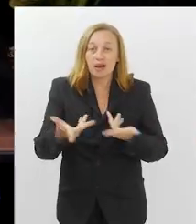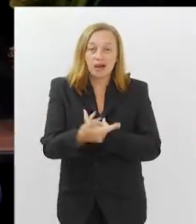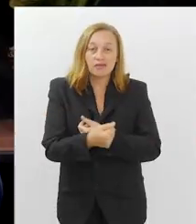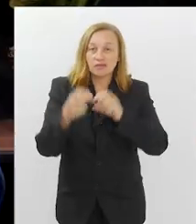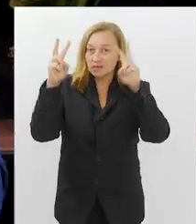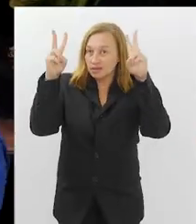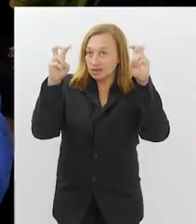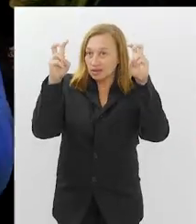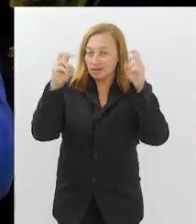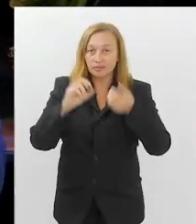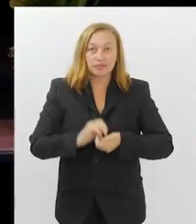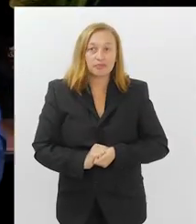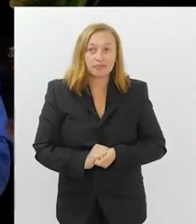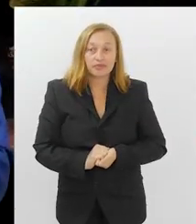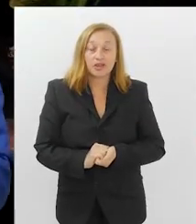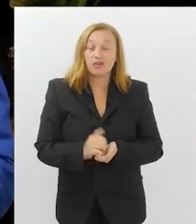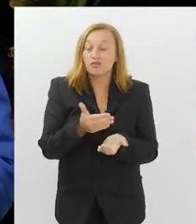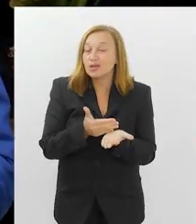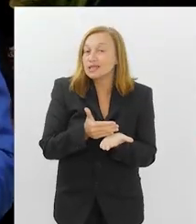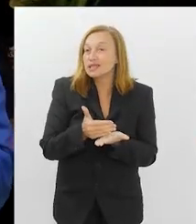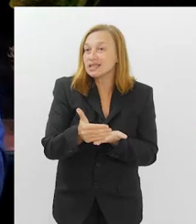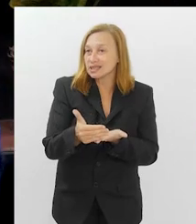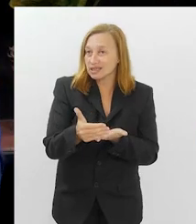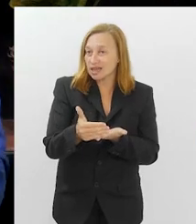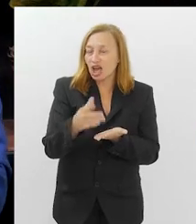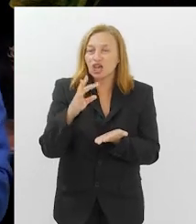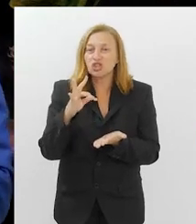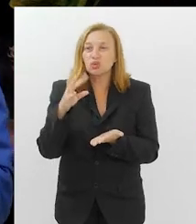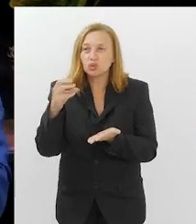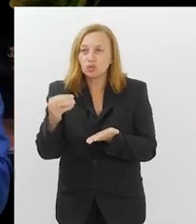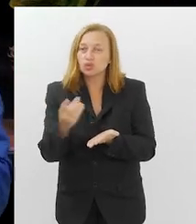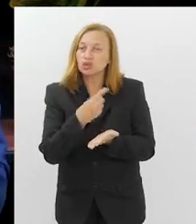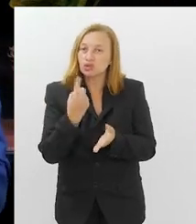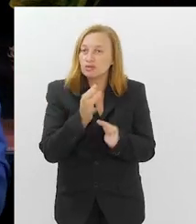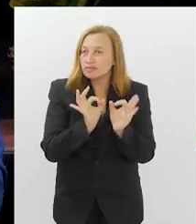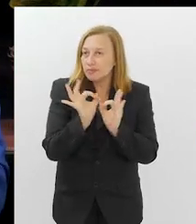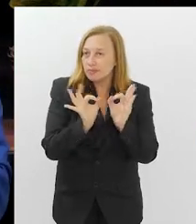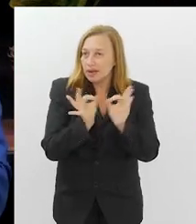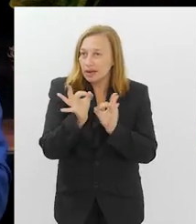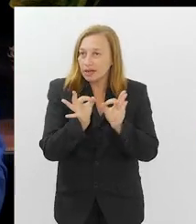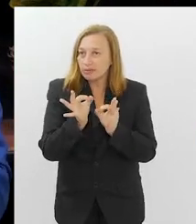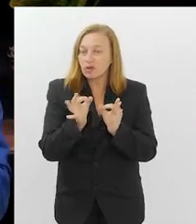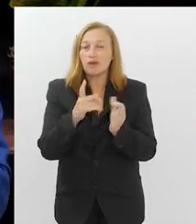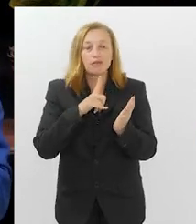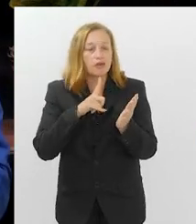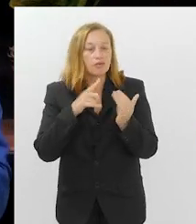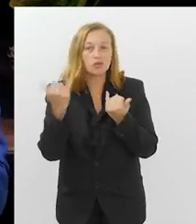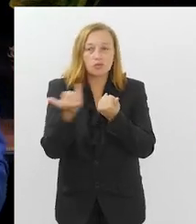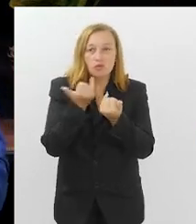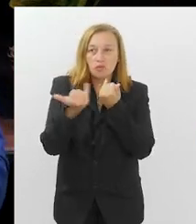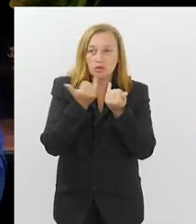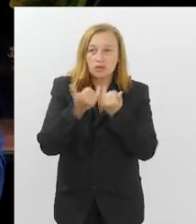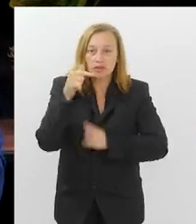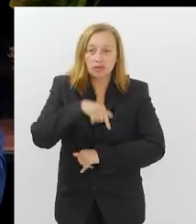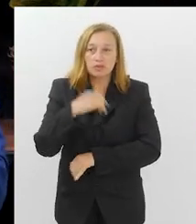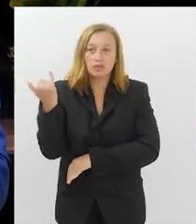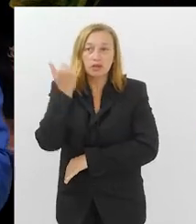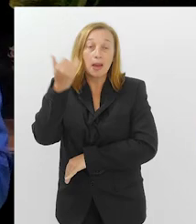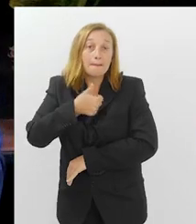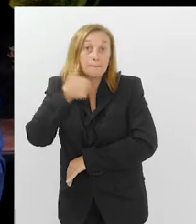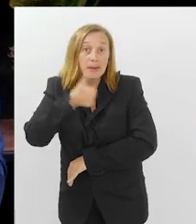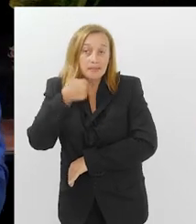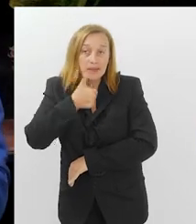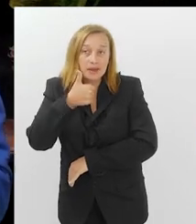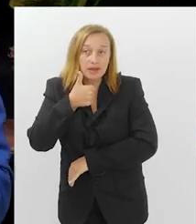desse tema. Olha, eu vou começar, assim, em cima daquilo que a produção aqui apurou, e eu tenho aqui algumas informações importantes. Primeiro,